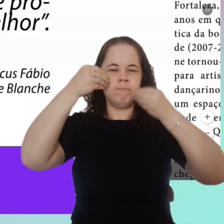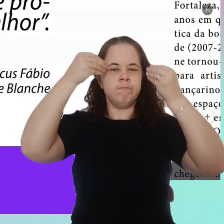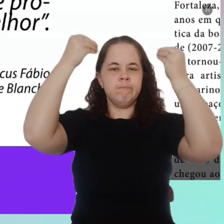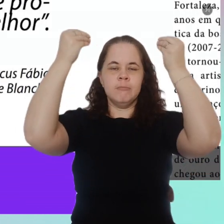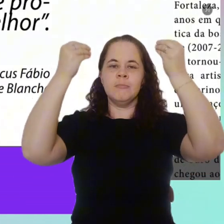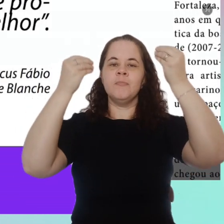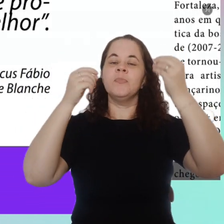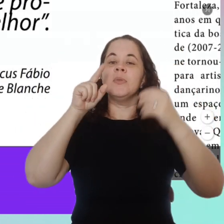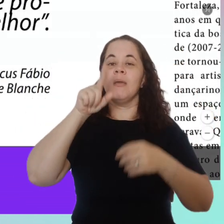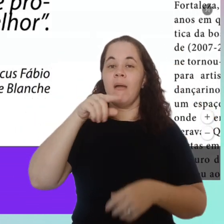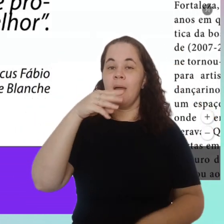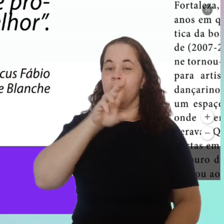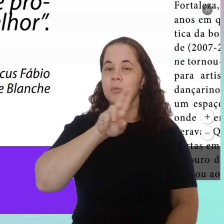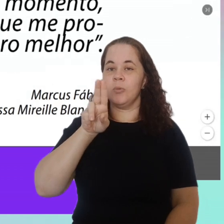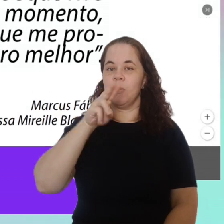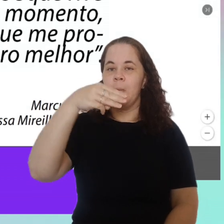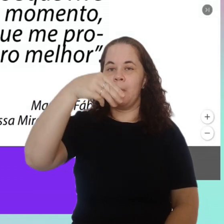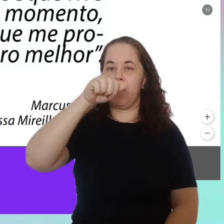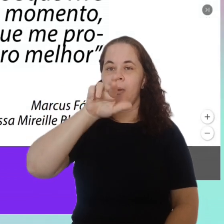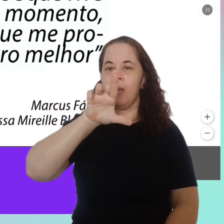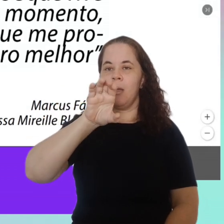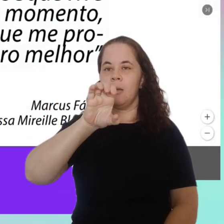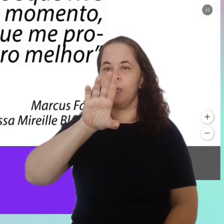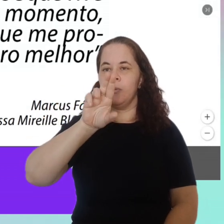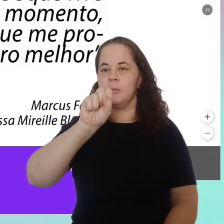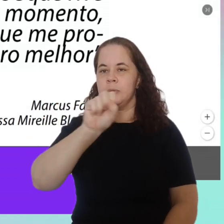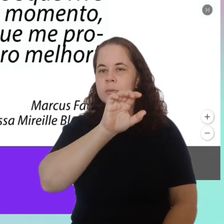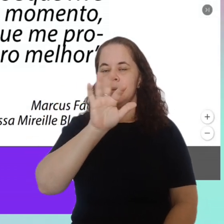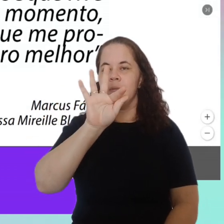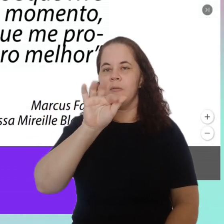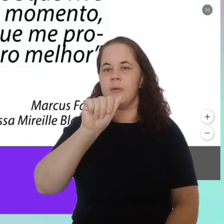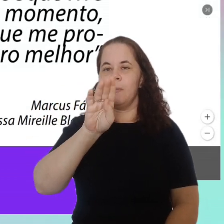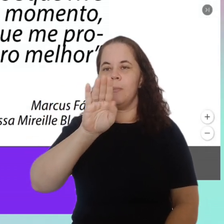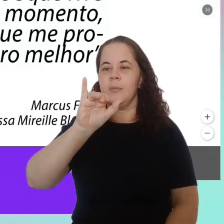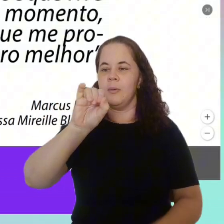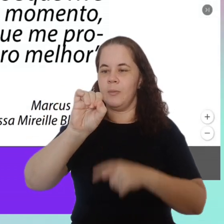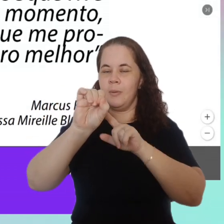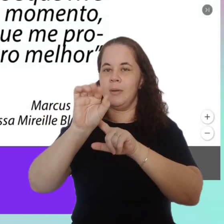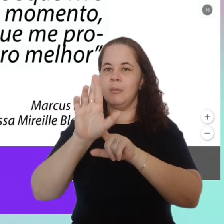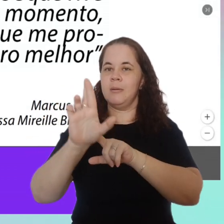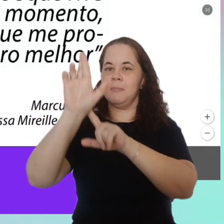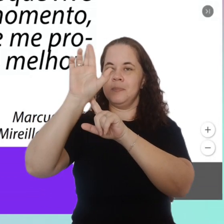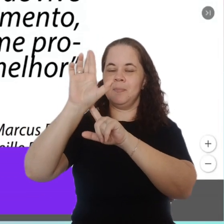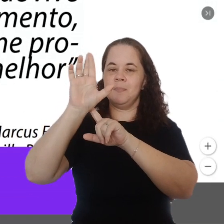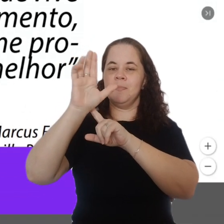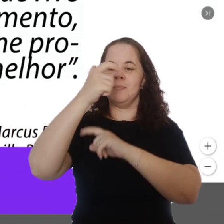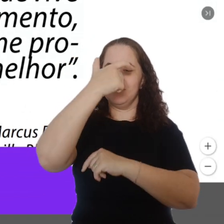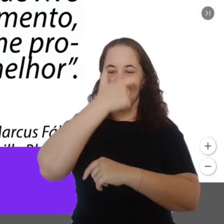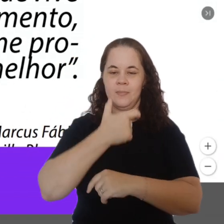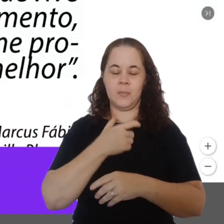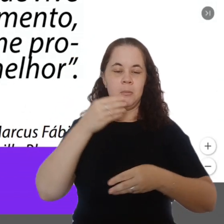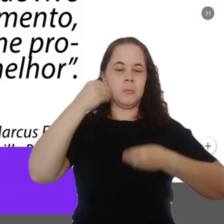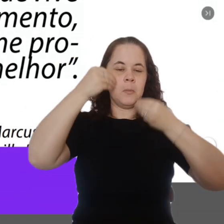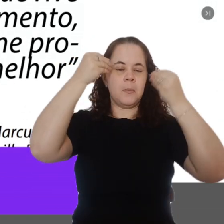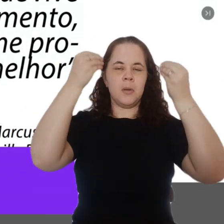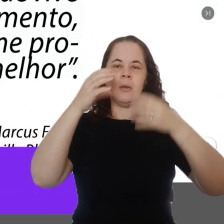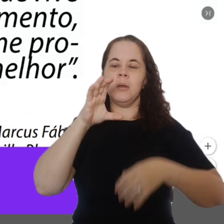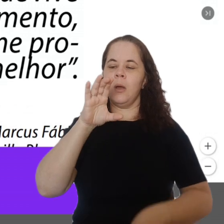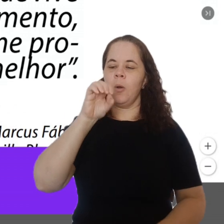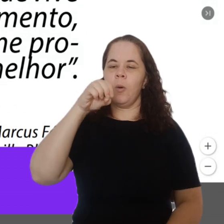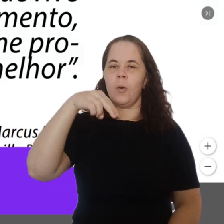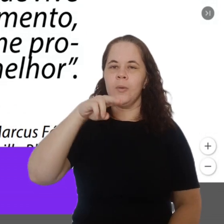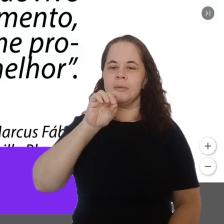sobre o Marcos Fábio, que é o artista por trás da Condessa Mireille Blanche, que é o